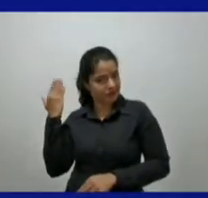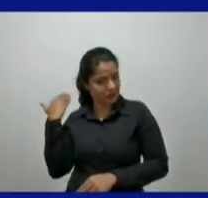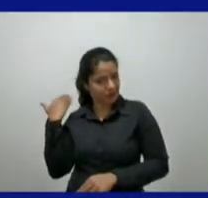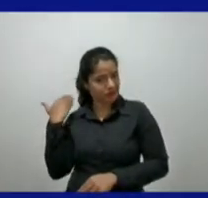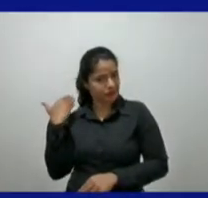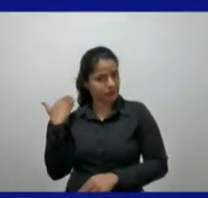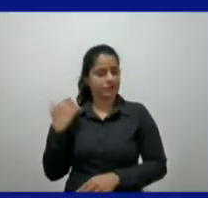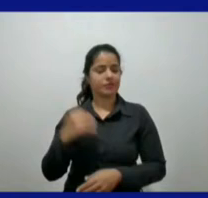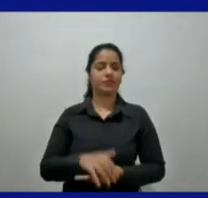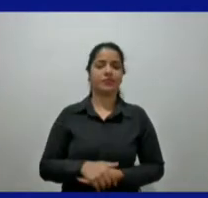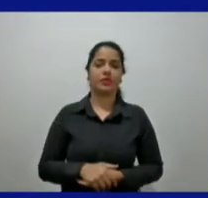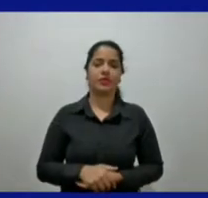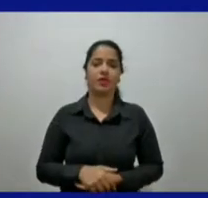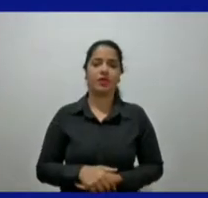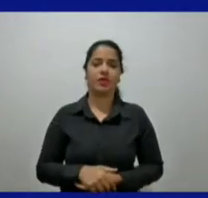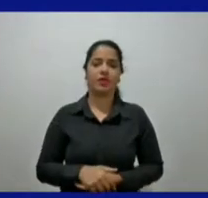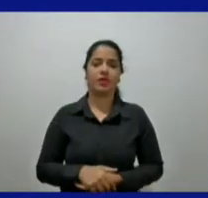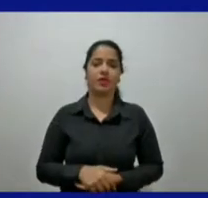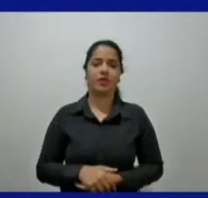ele coloca